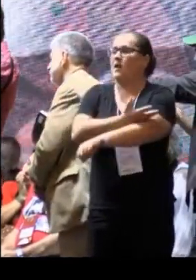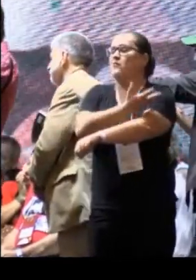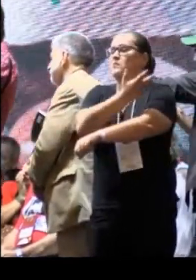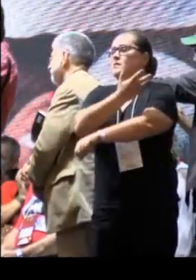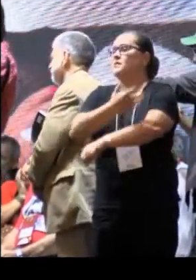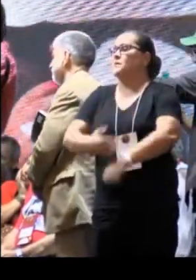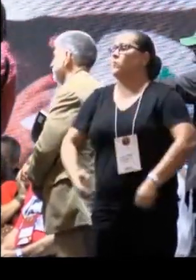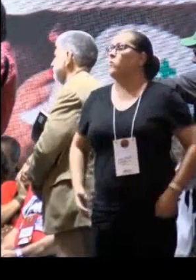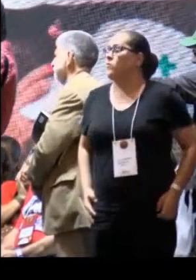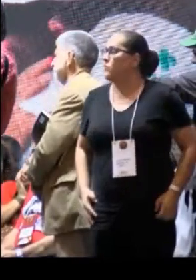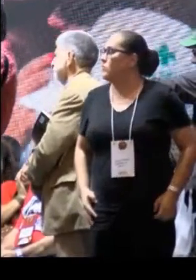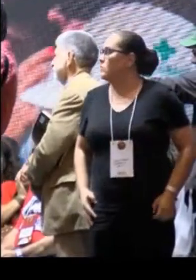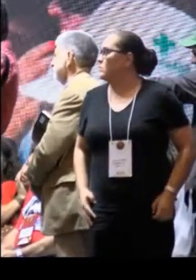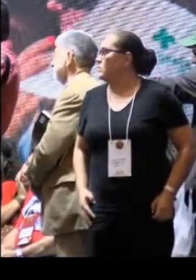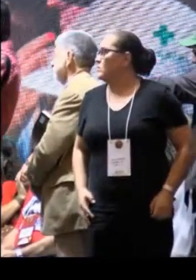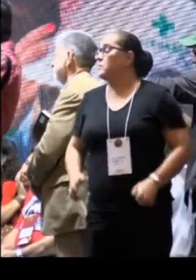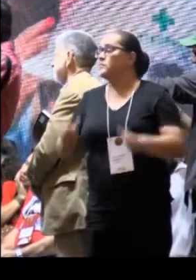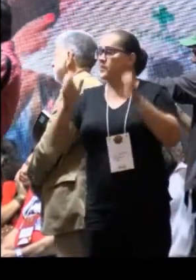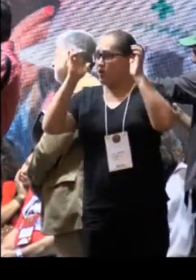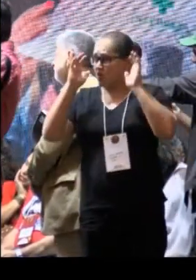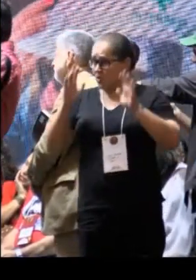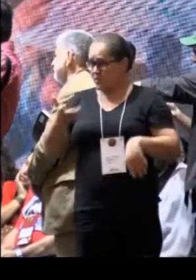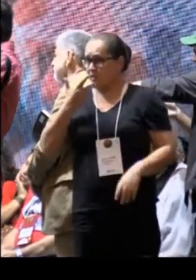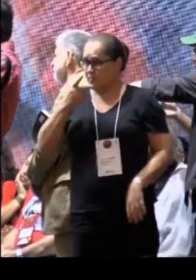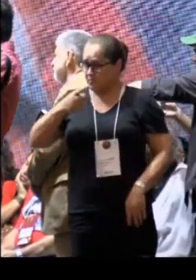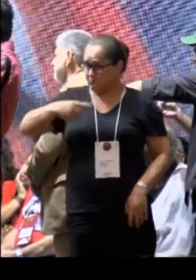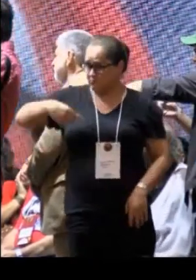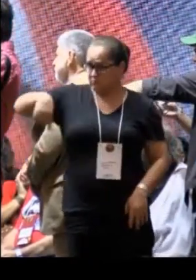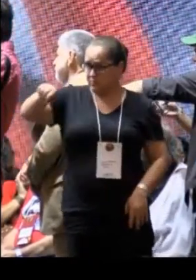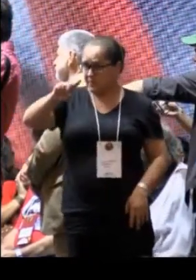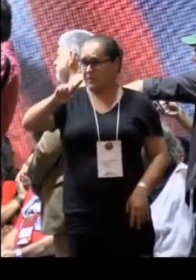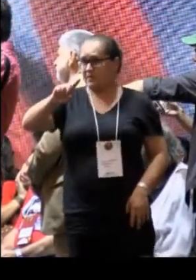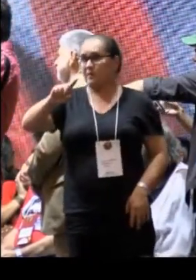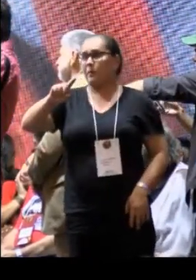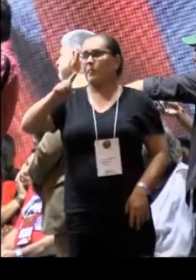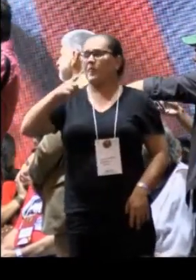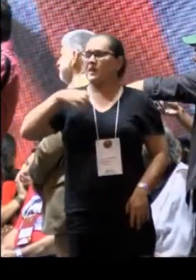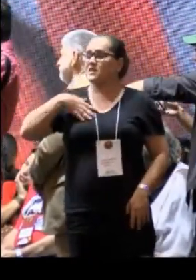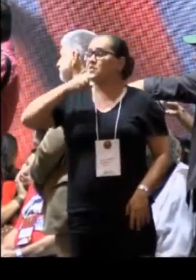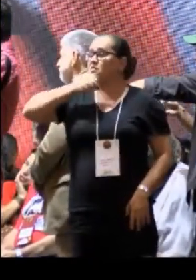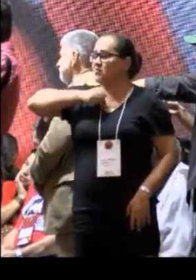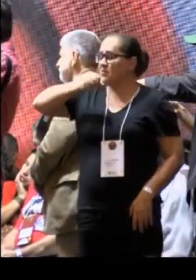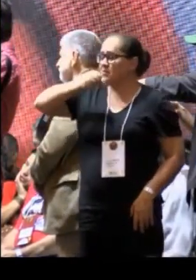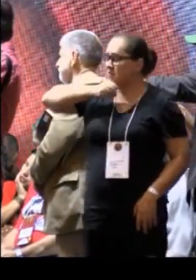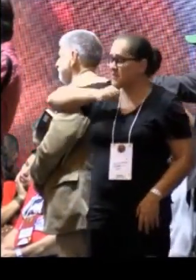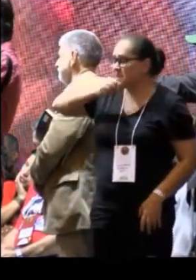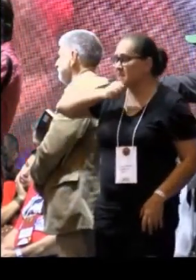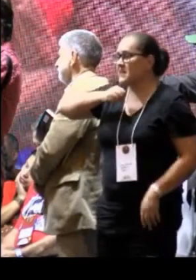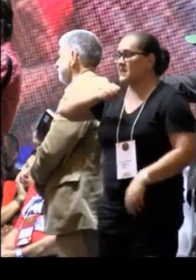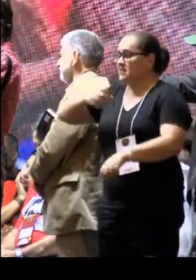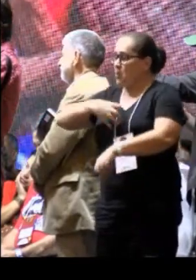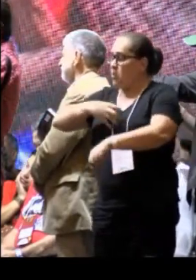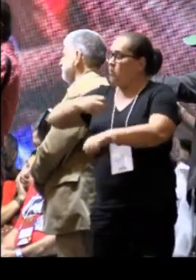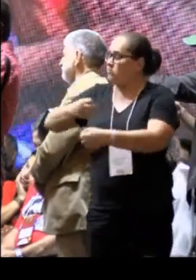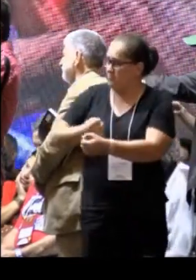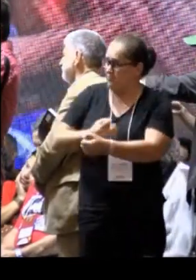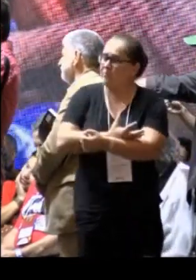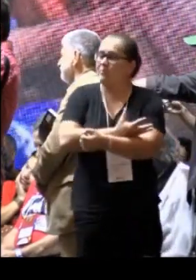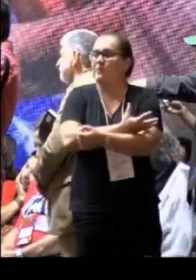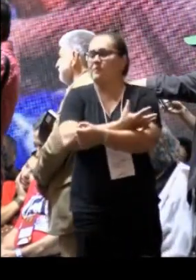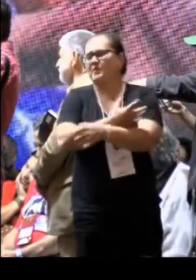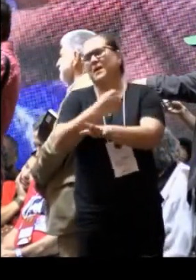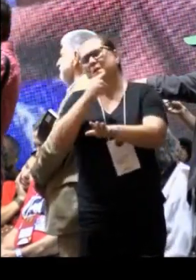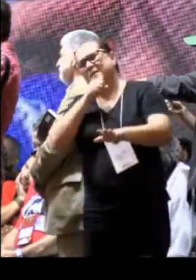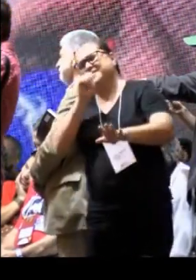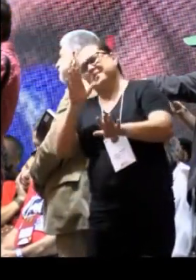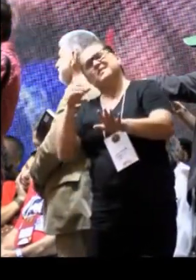facilidade. Eu já falei para vocês que a gente vai ficando velho e vai ficando mais emocional. Não